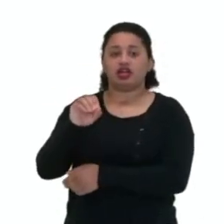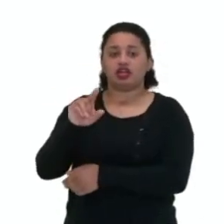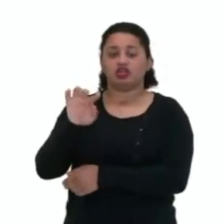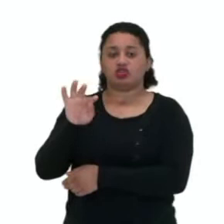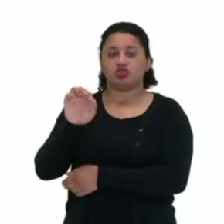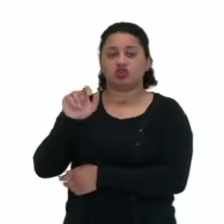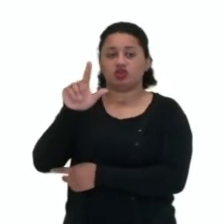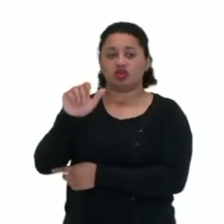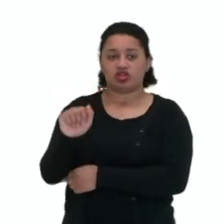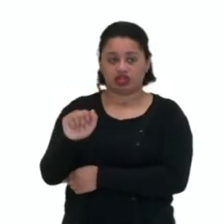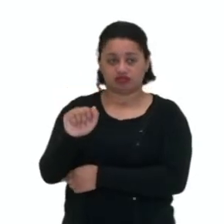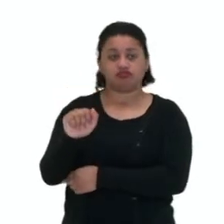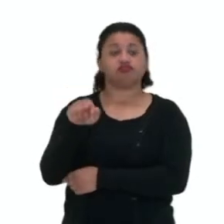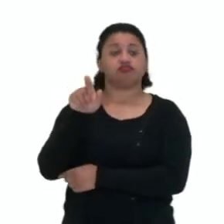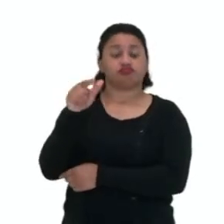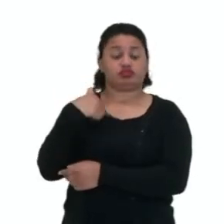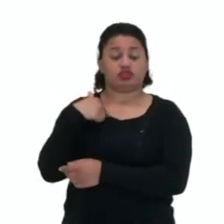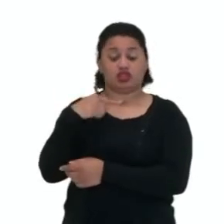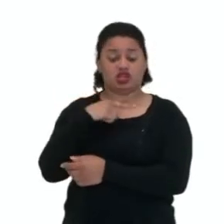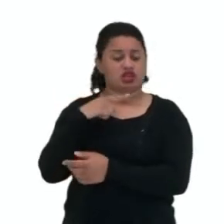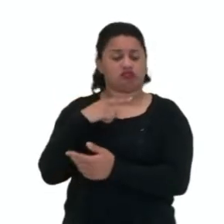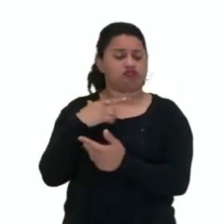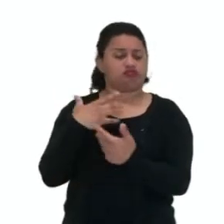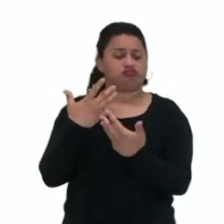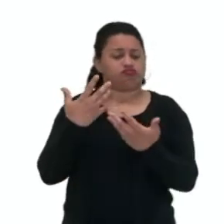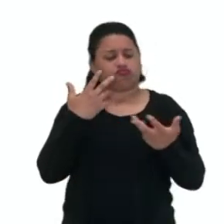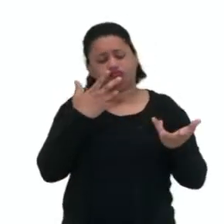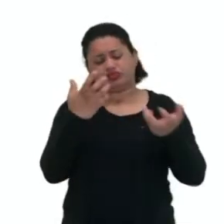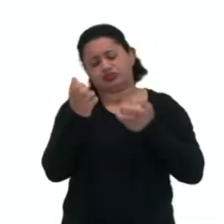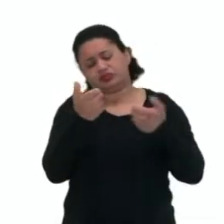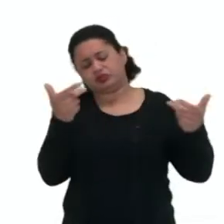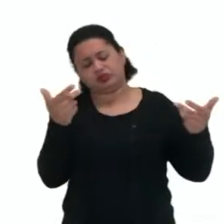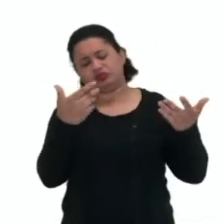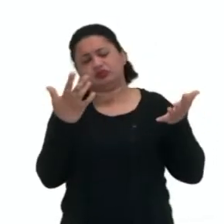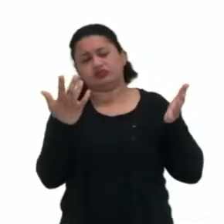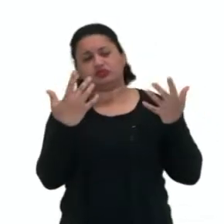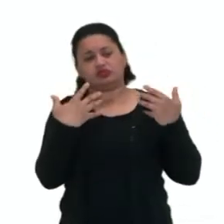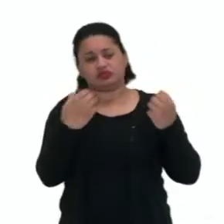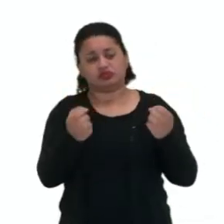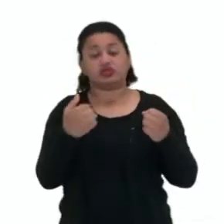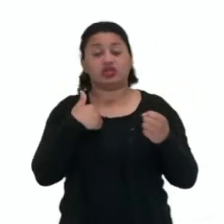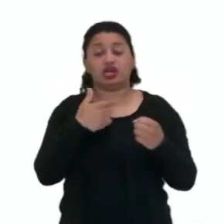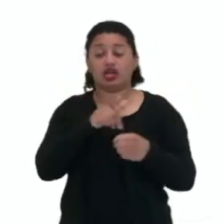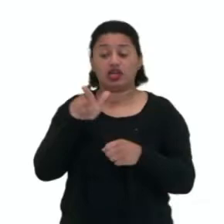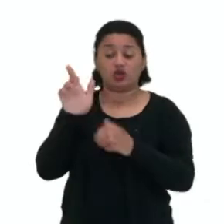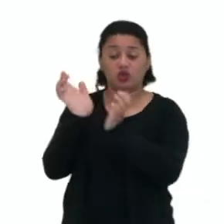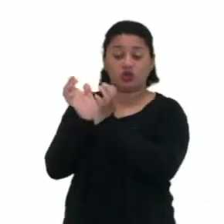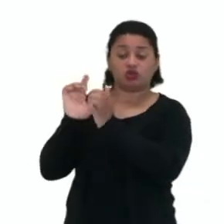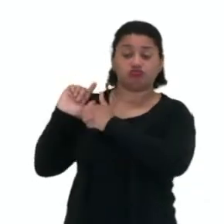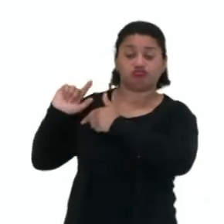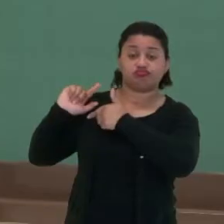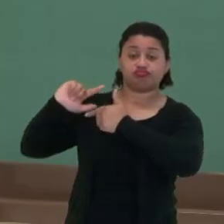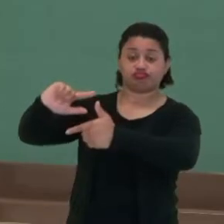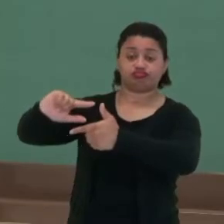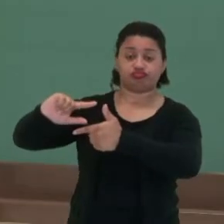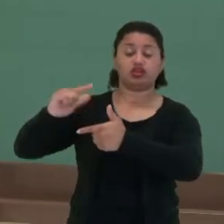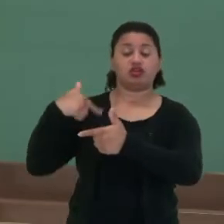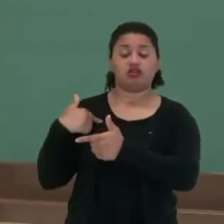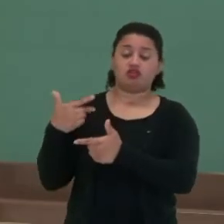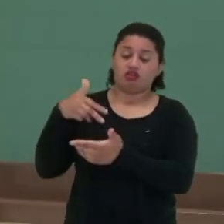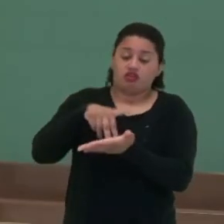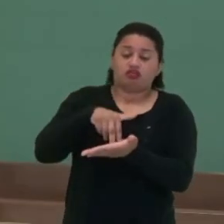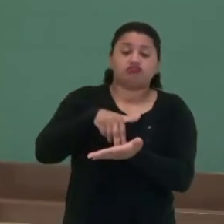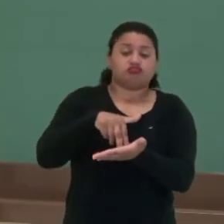houveram mudanças que não estavam sendo bem vistas e os xiitas, que são essa ala mais tradicional, acabou tomando o poder